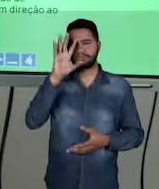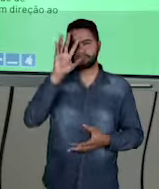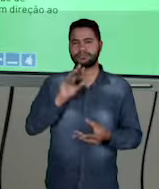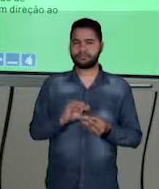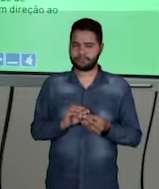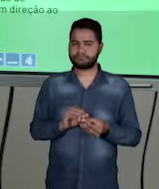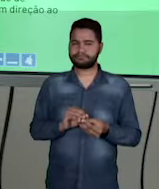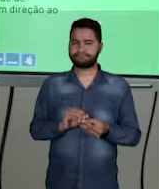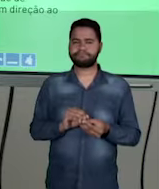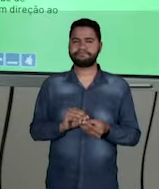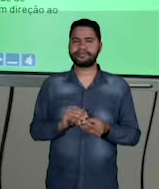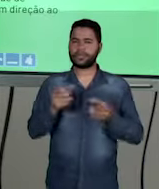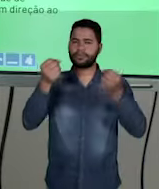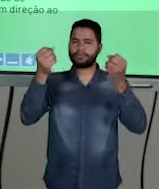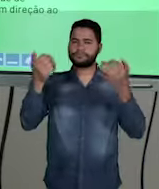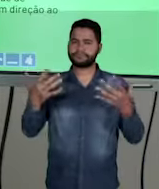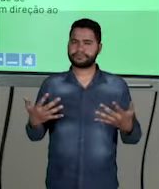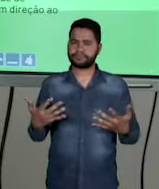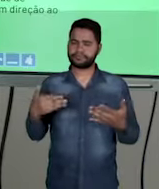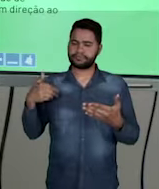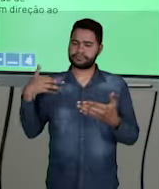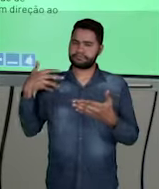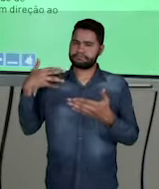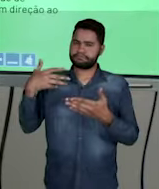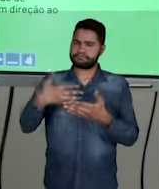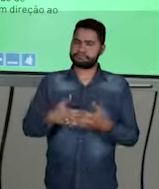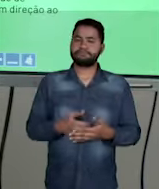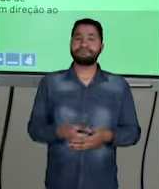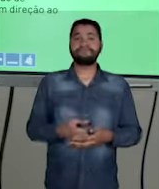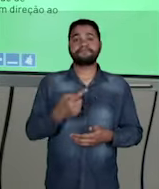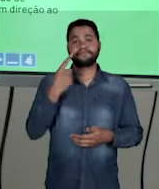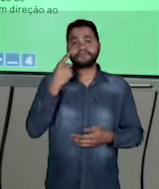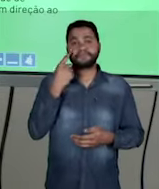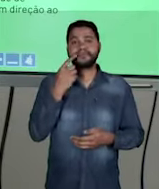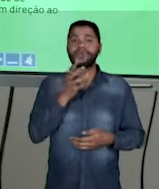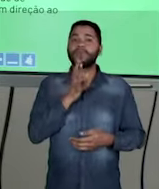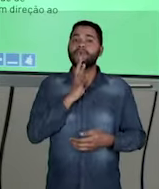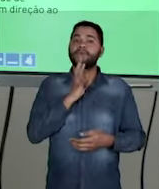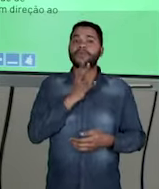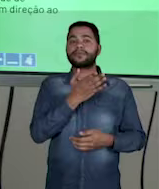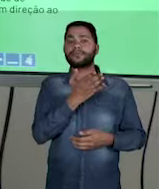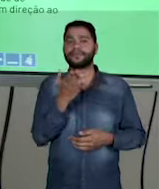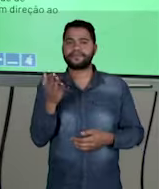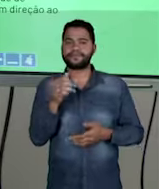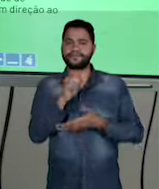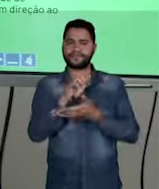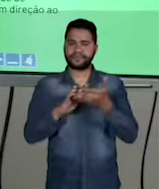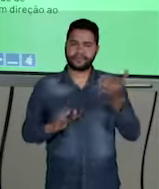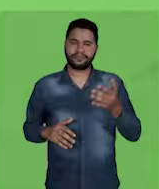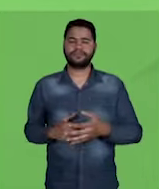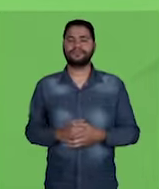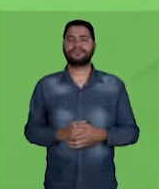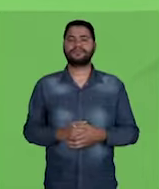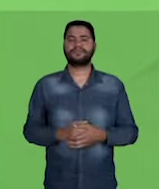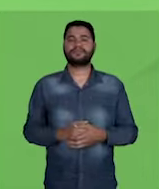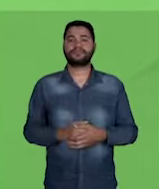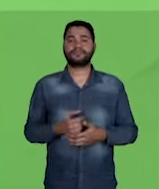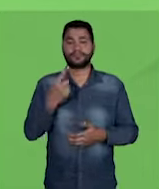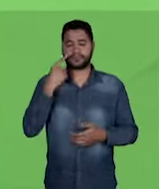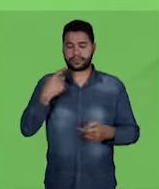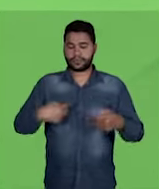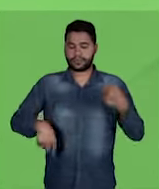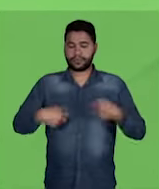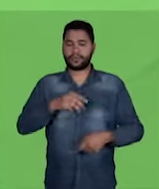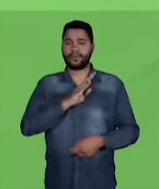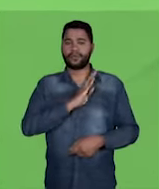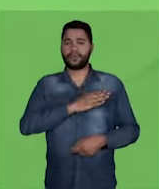entender tudo o que eu falei aqui? Vamos testar os nossos conhecimentos por meio de uma atividade. O sistema cardiovascular é